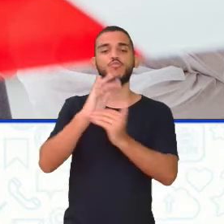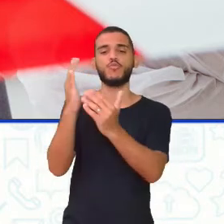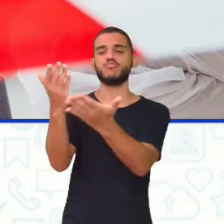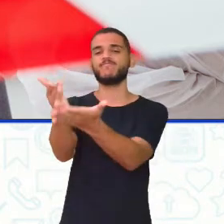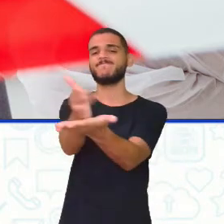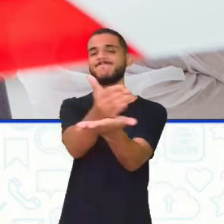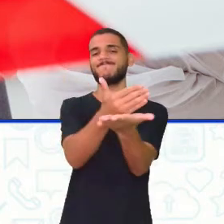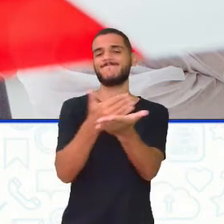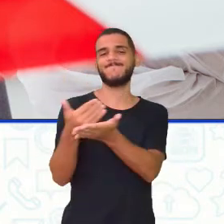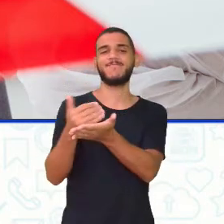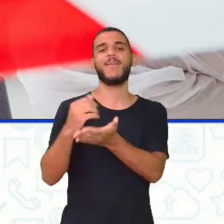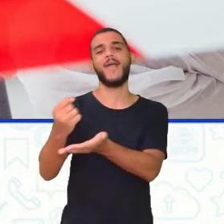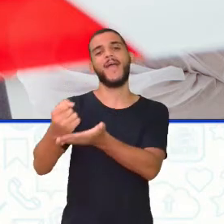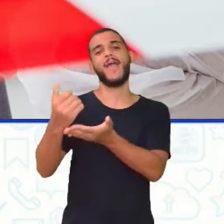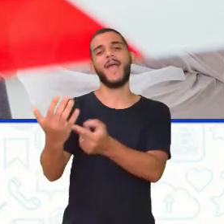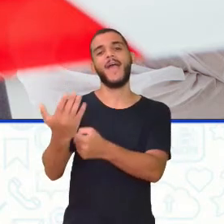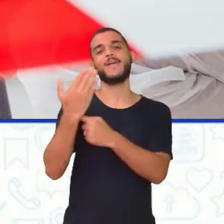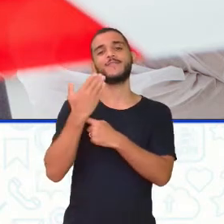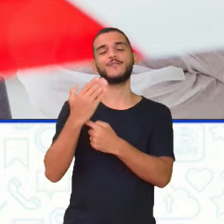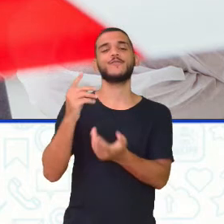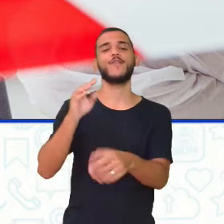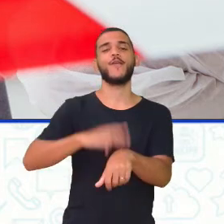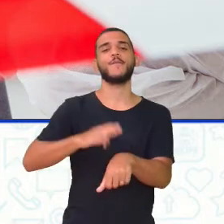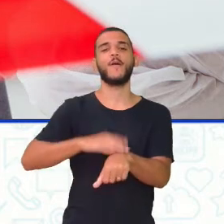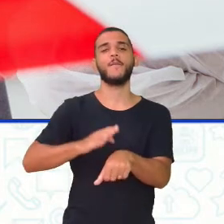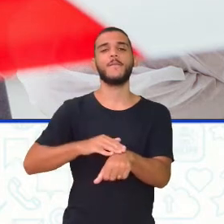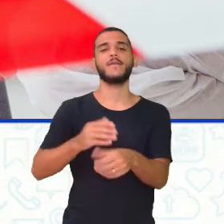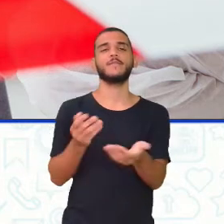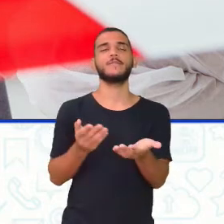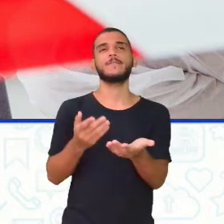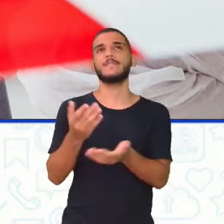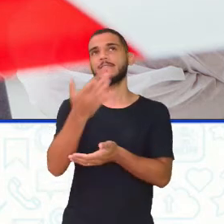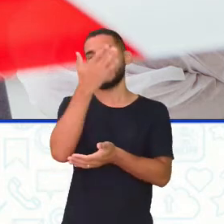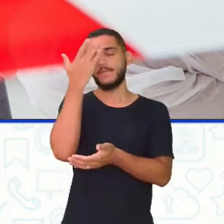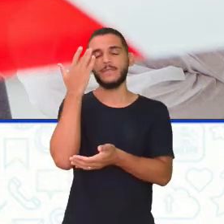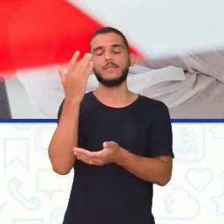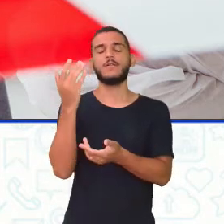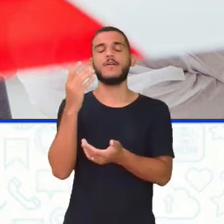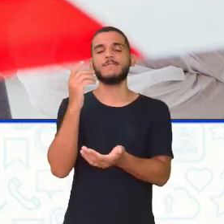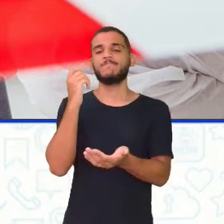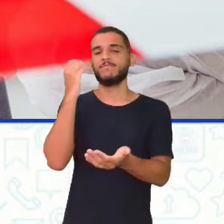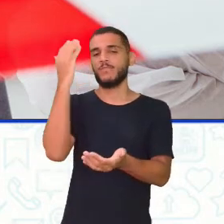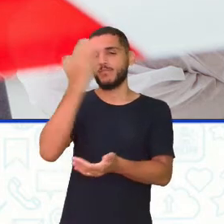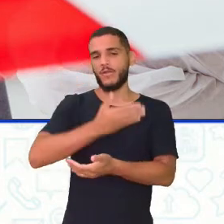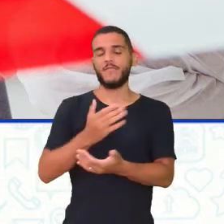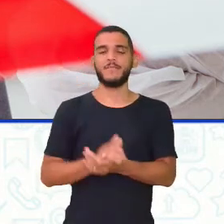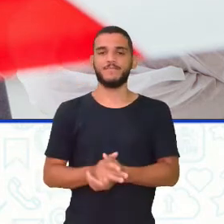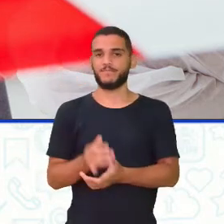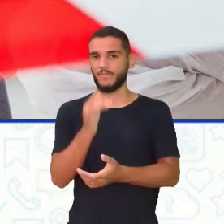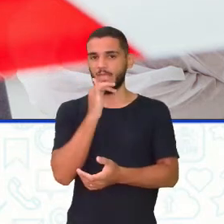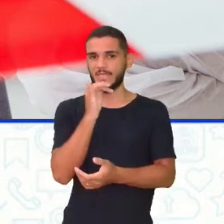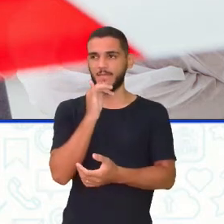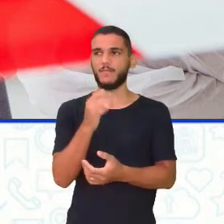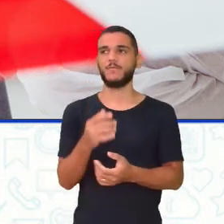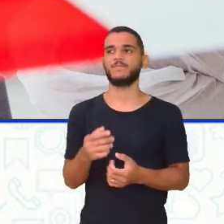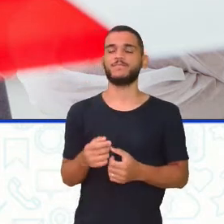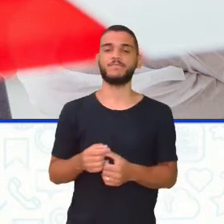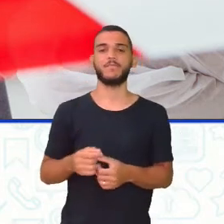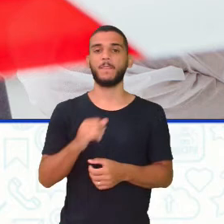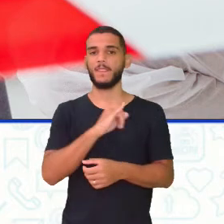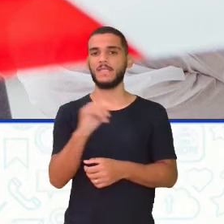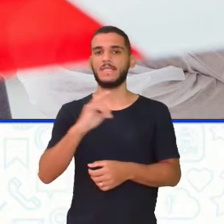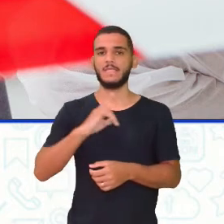a gente na hora de comprovar um fato. Então, se eu estou fazendo um experimento científico, e um experimento científico tem muito disso, porque a gente